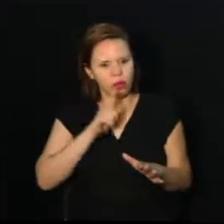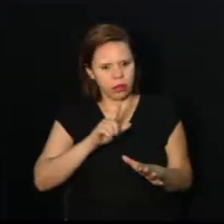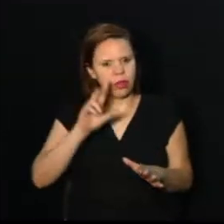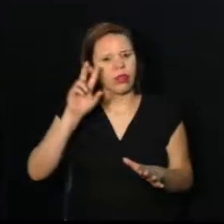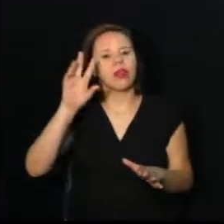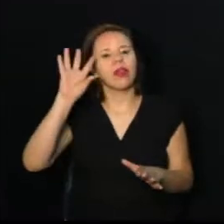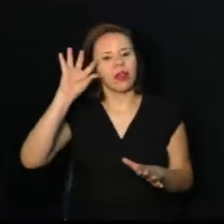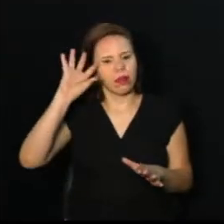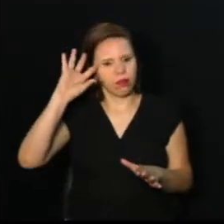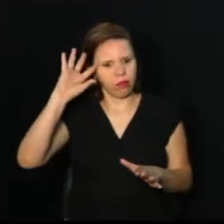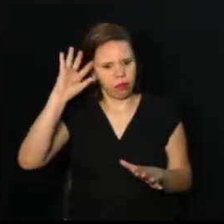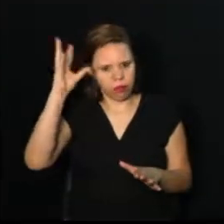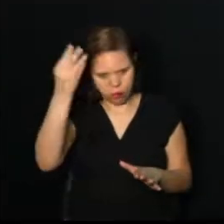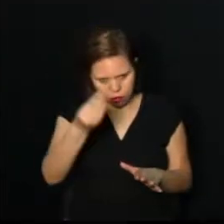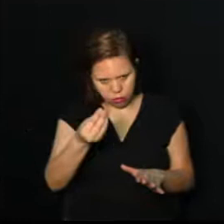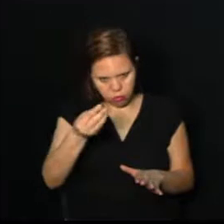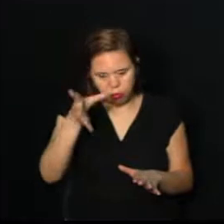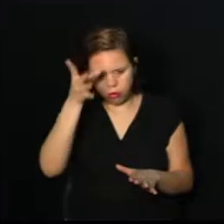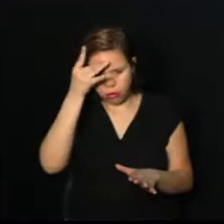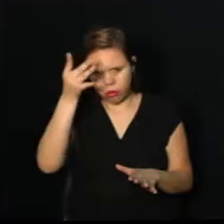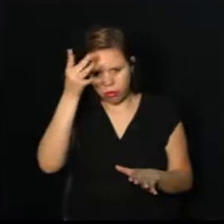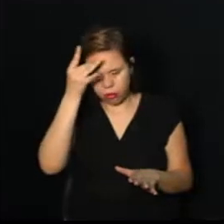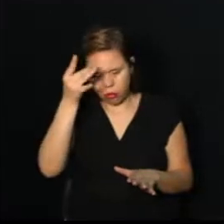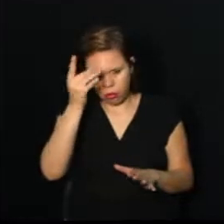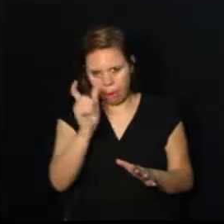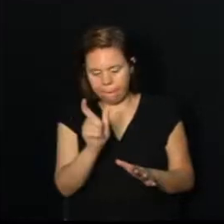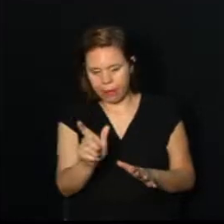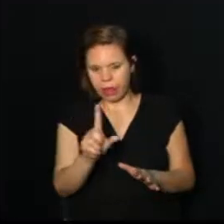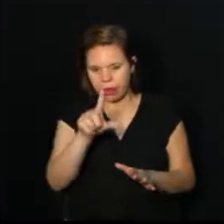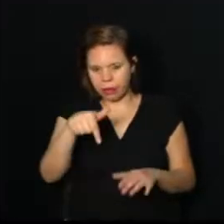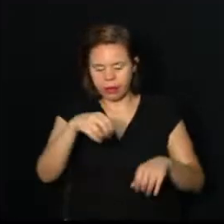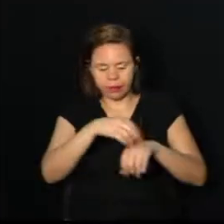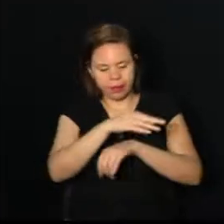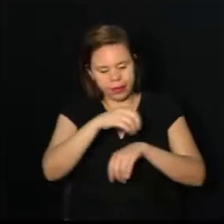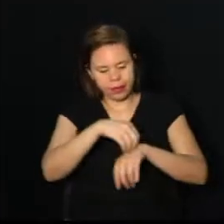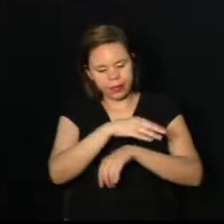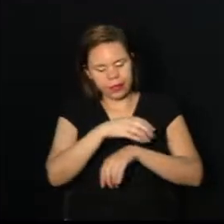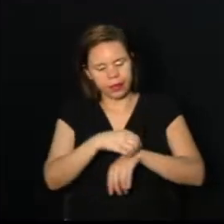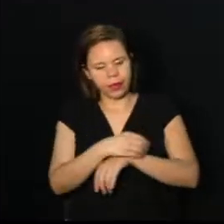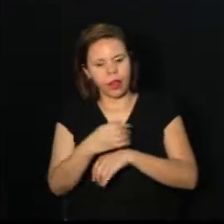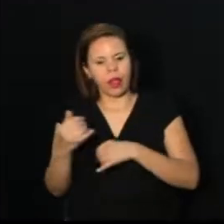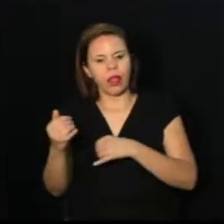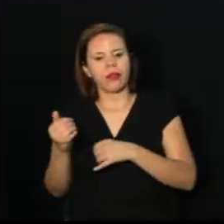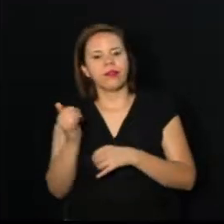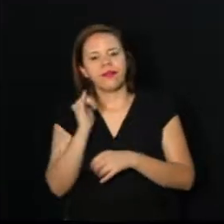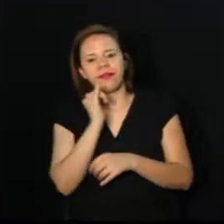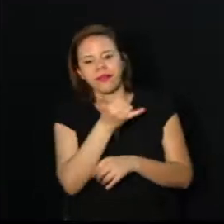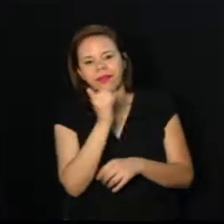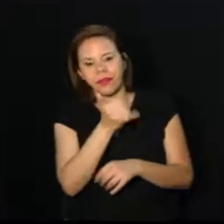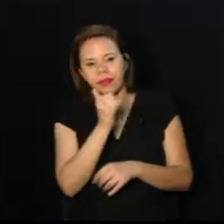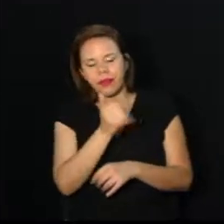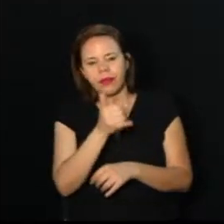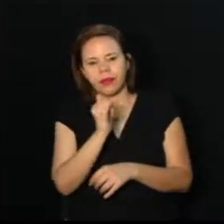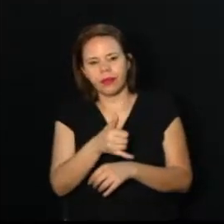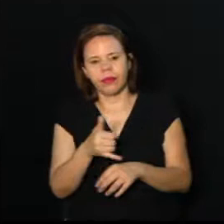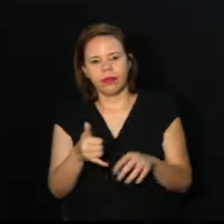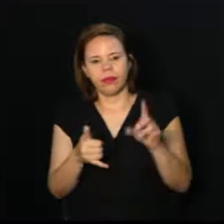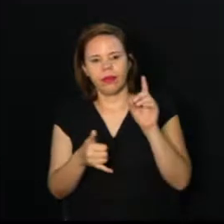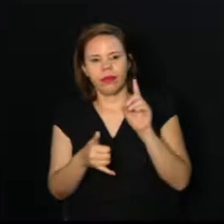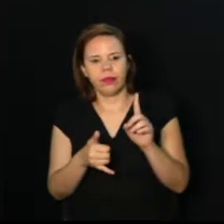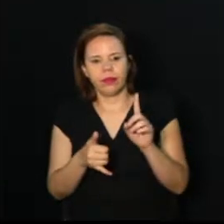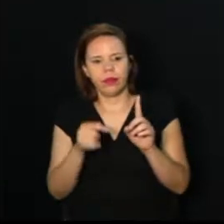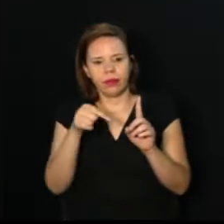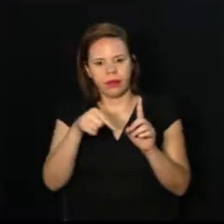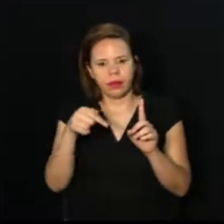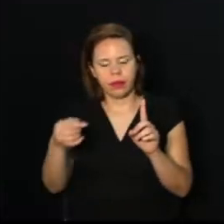esta palavra. E depois leva essa informação para uma areazinha chamada área de Broca,